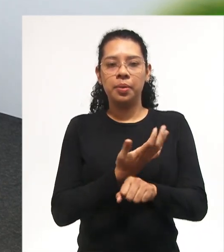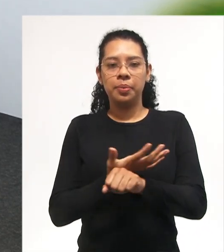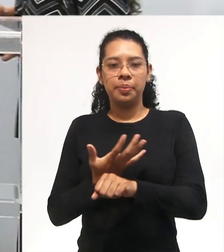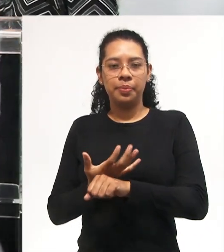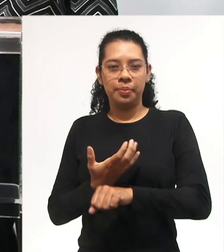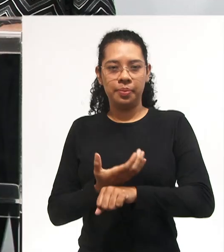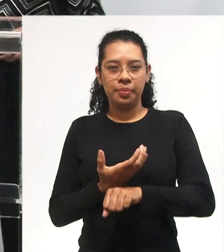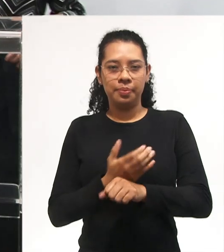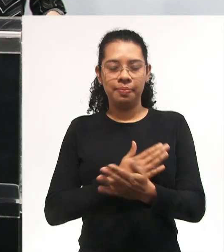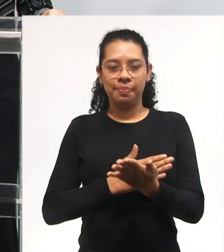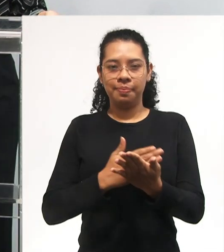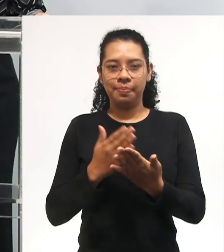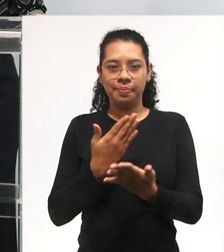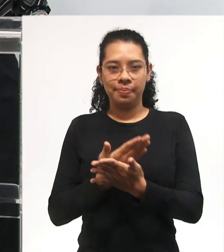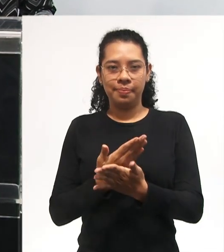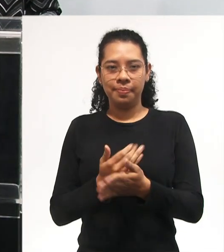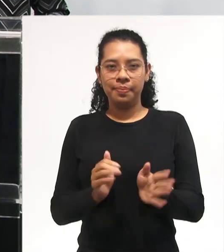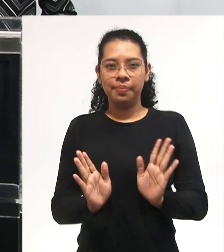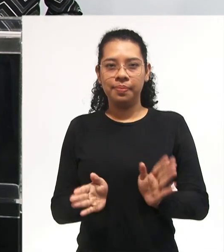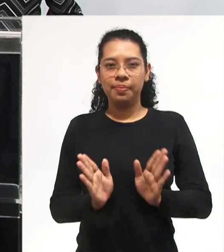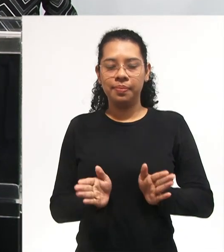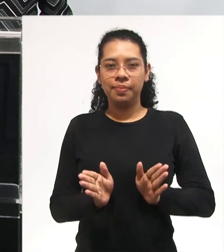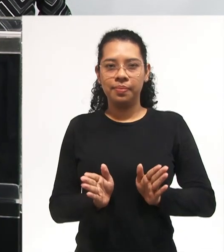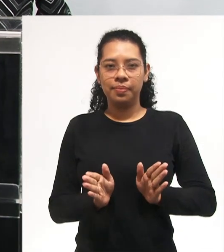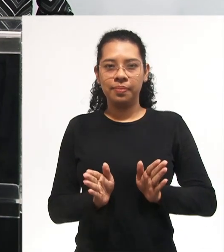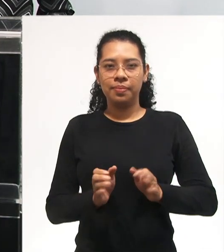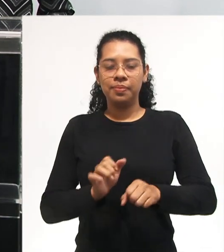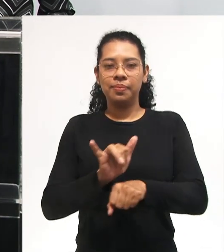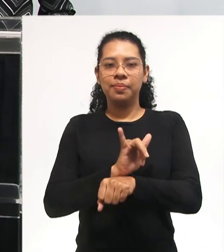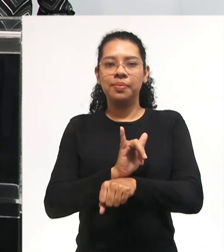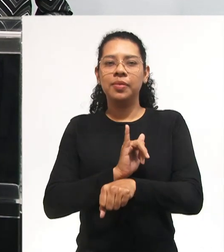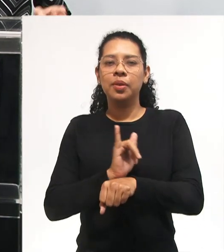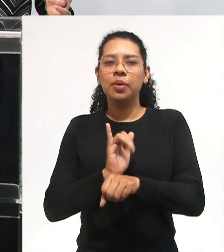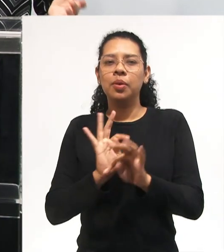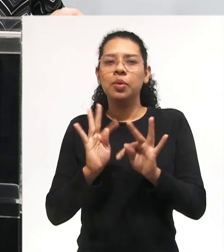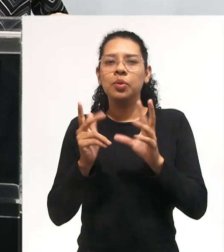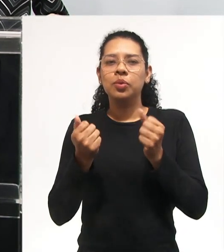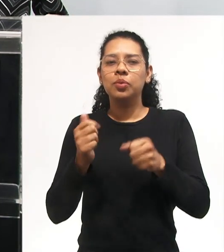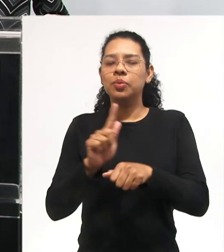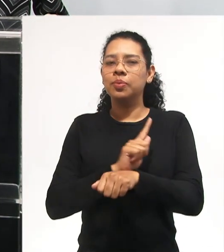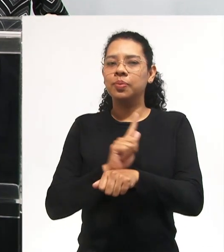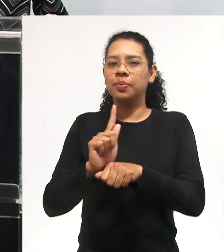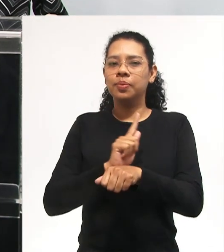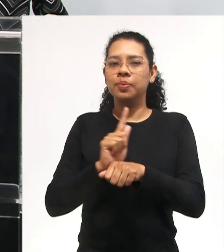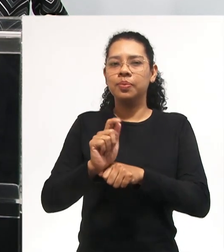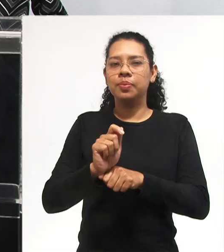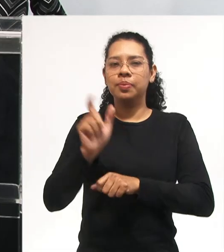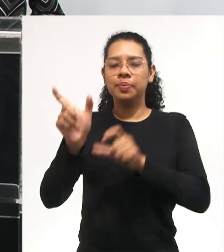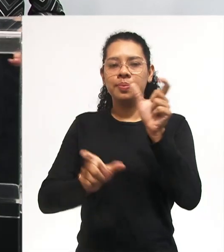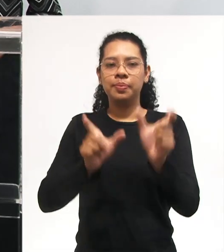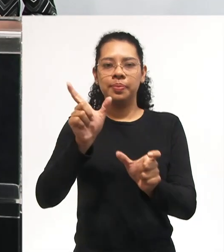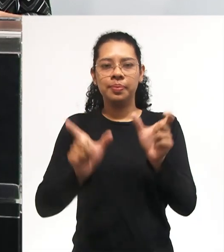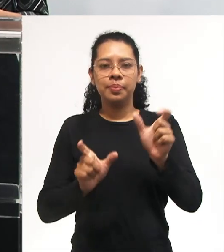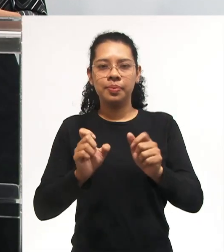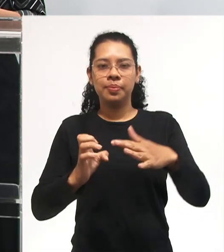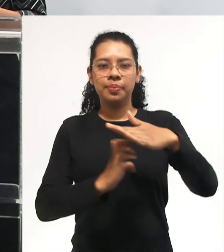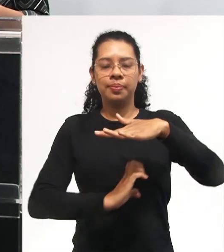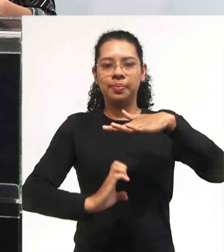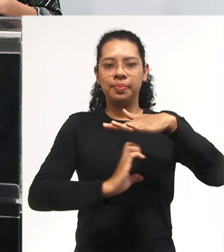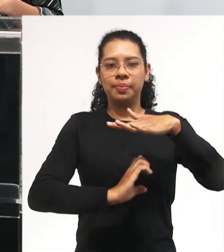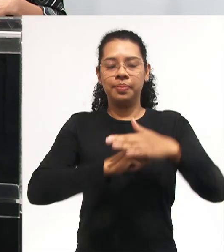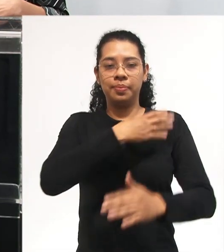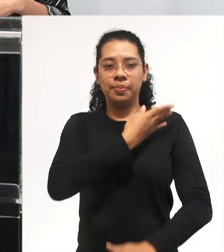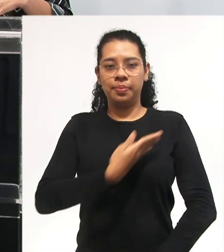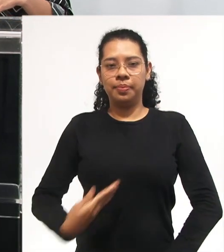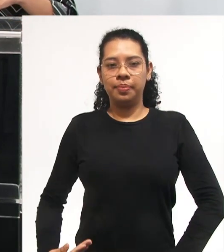unidade, tratando sobre a gestão de pessoas no setor público. Então, a gente